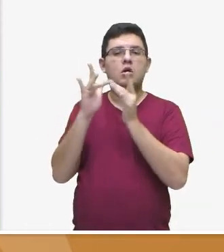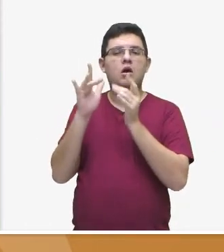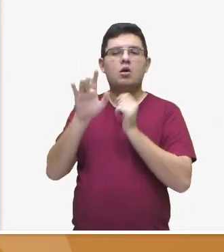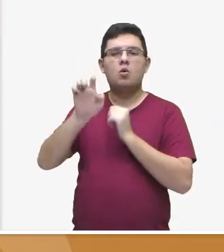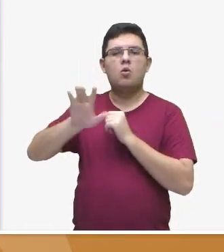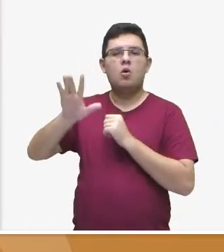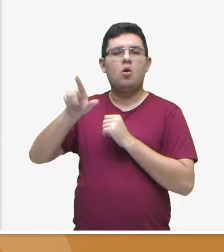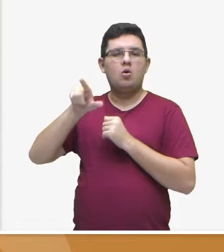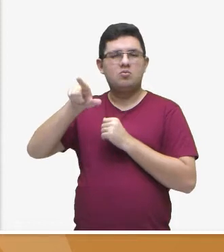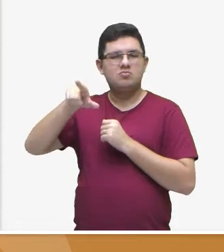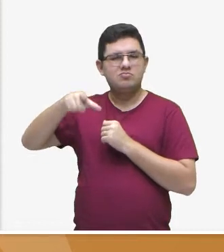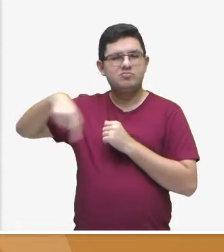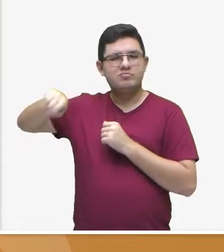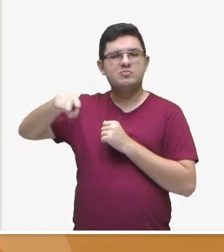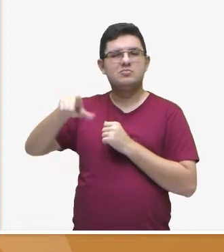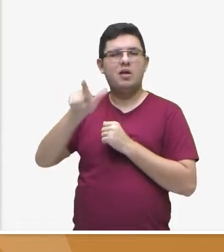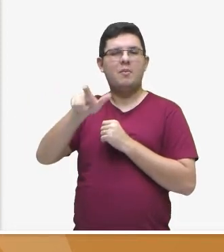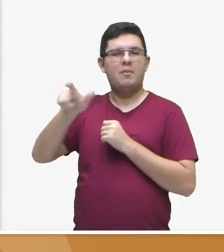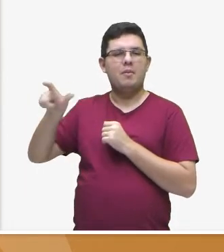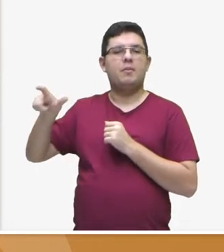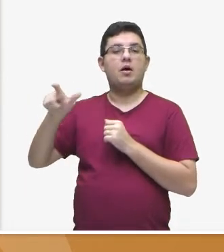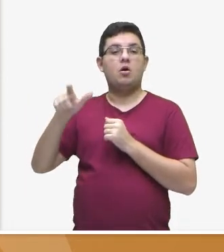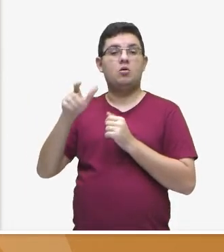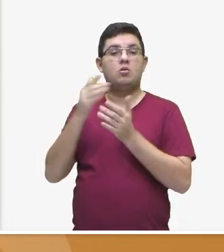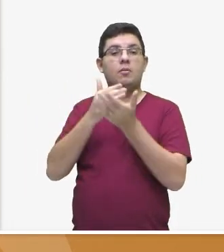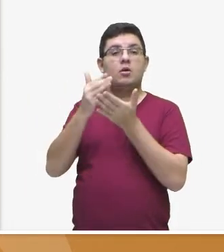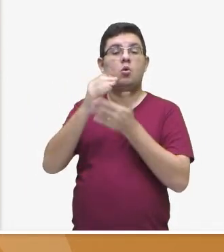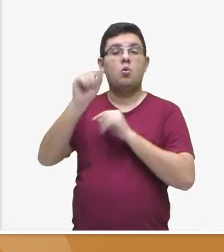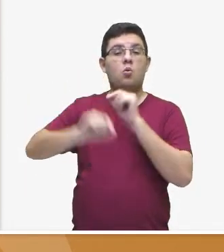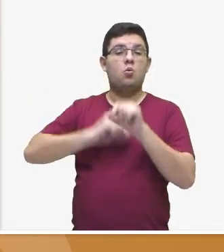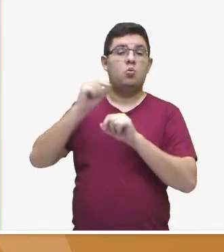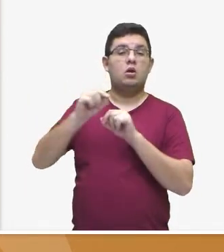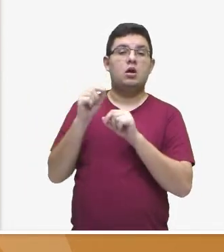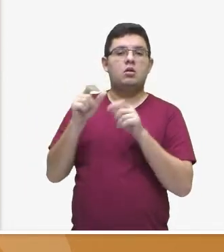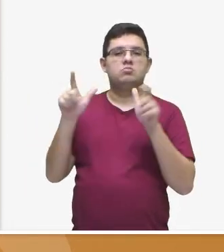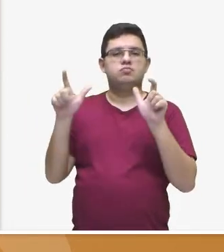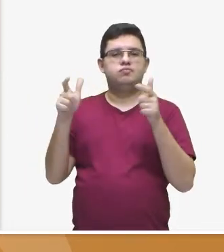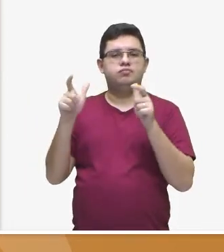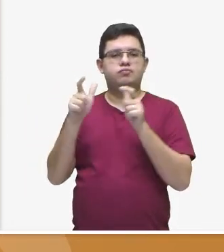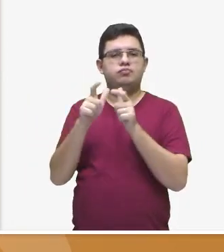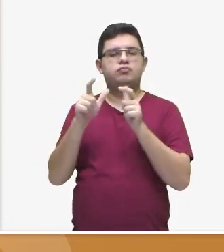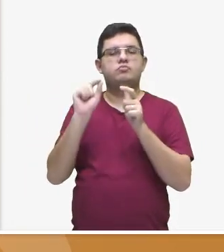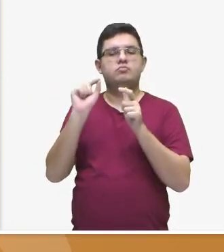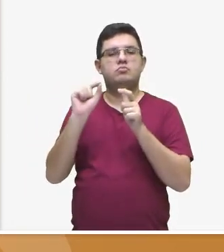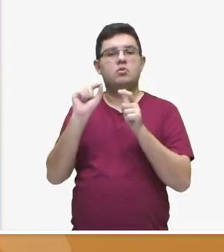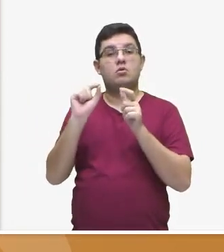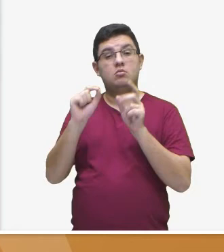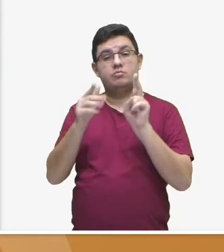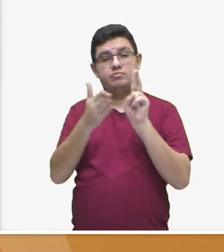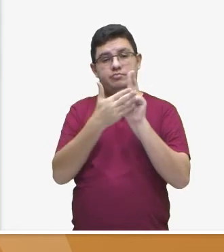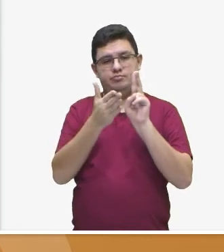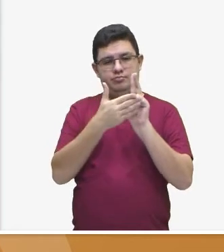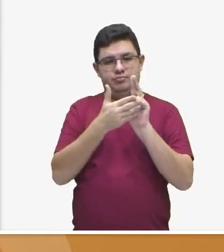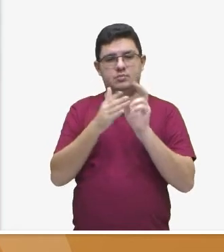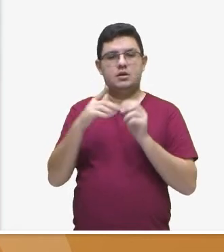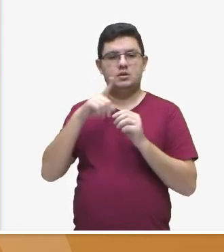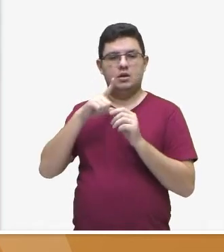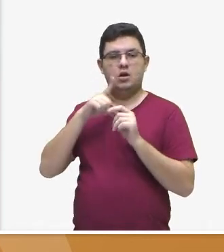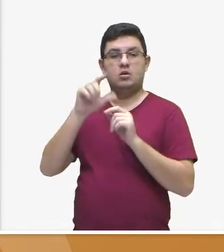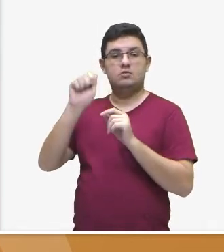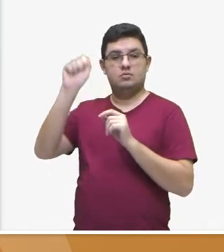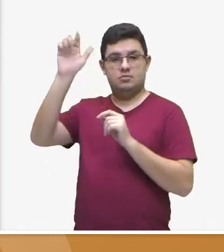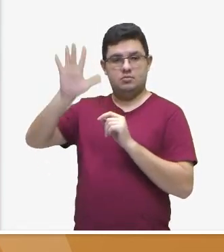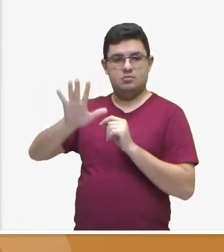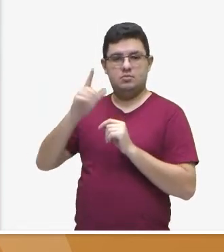população indígena do Brasil. E aí nós temos um gráfico que vai mostrar essa realidade. Vejam lá, né? Então, a